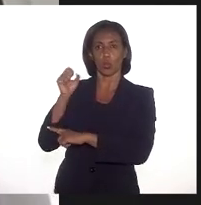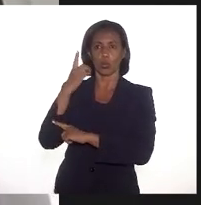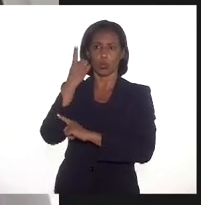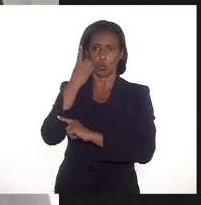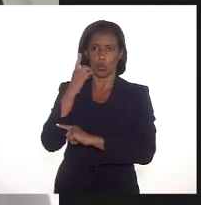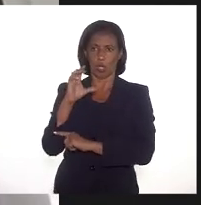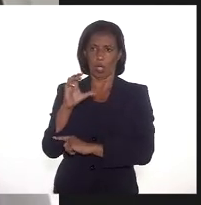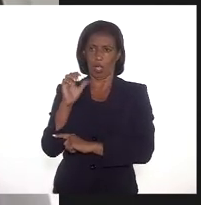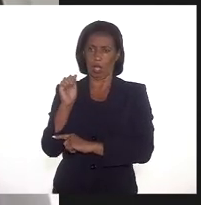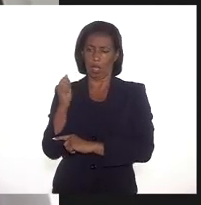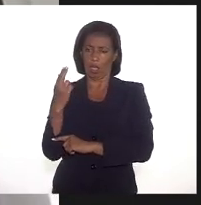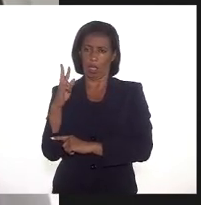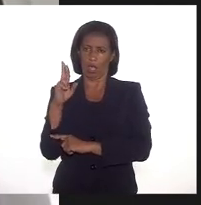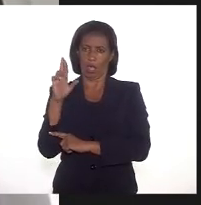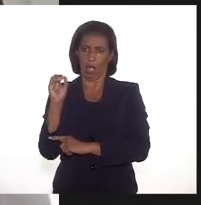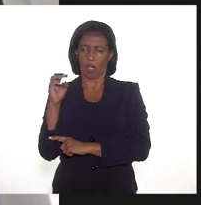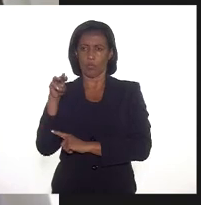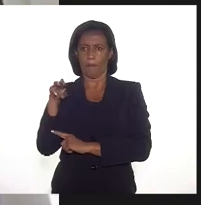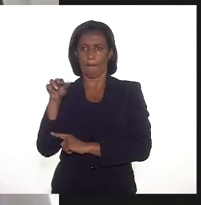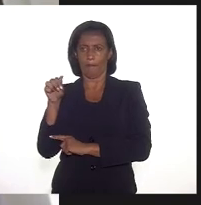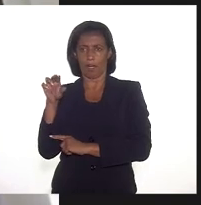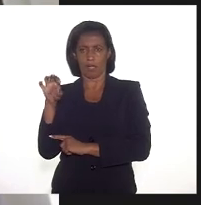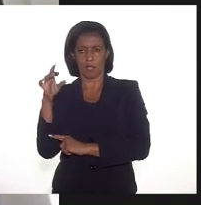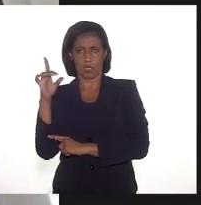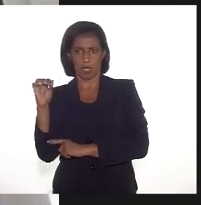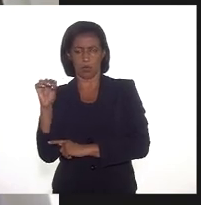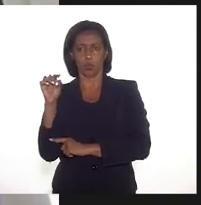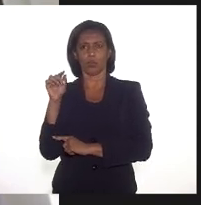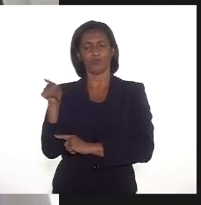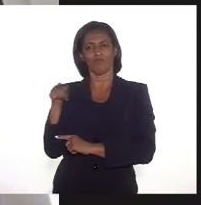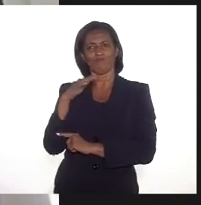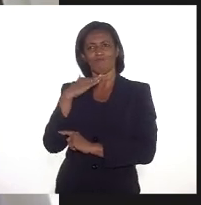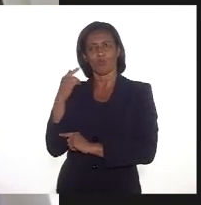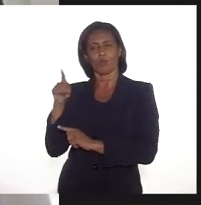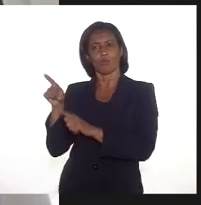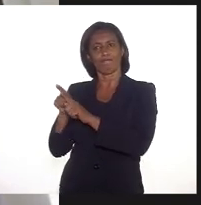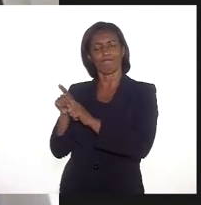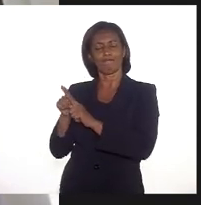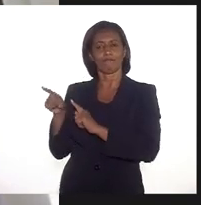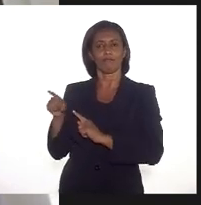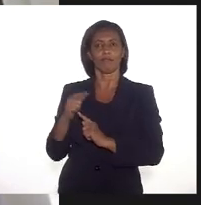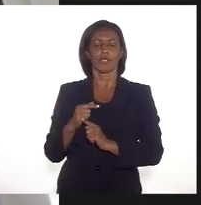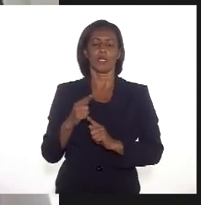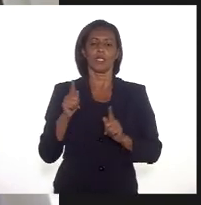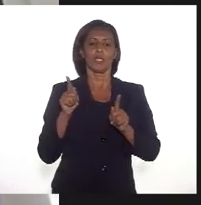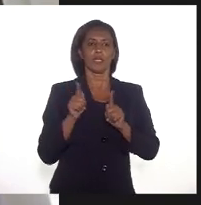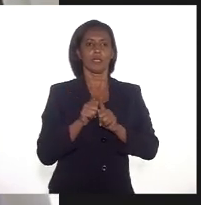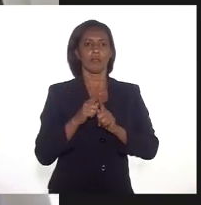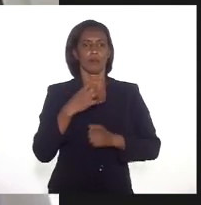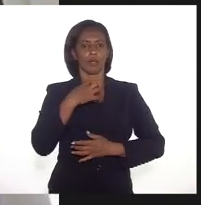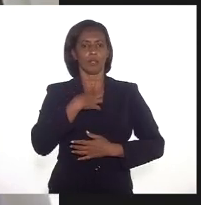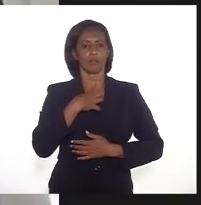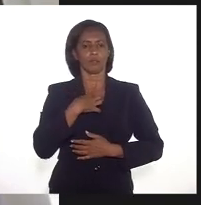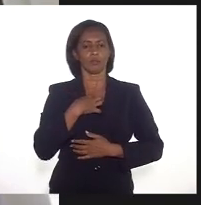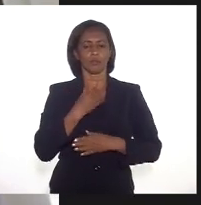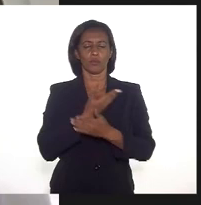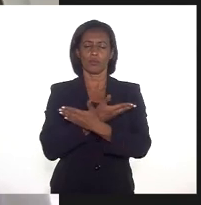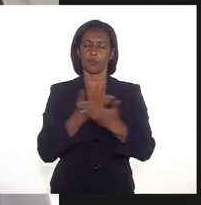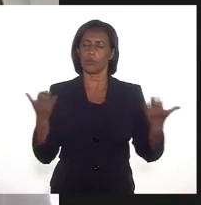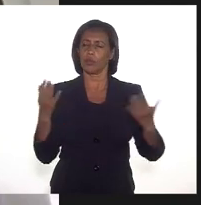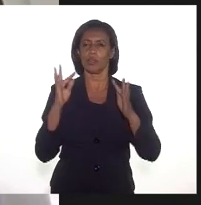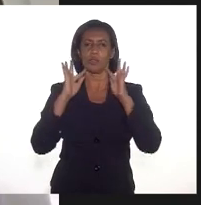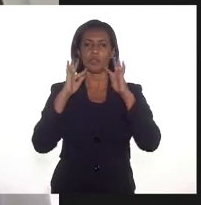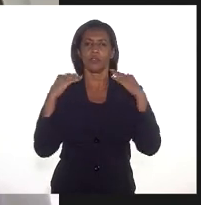deputado Carlos Macedo, e também, não é, aqui registrar nossos sentimentos a todas as